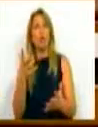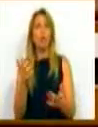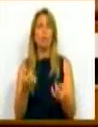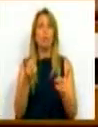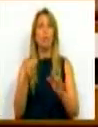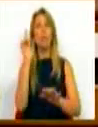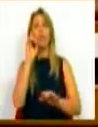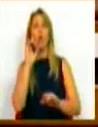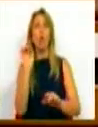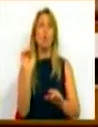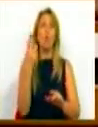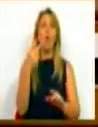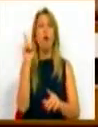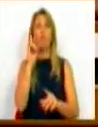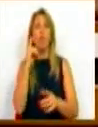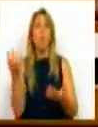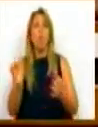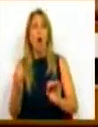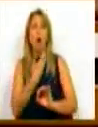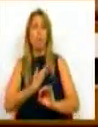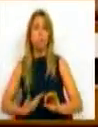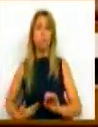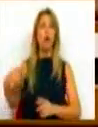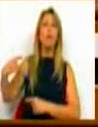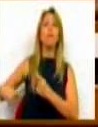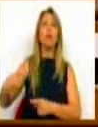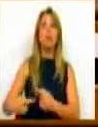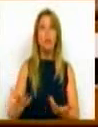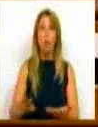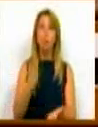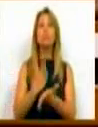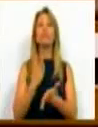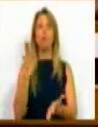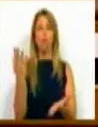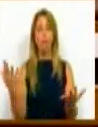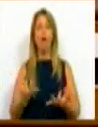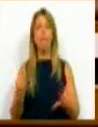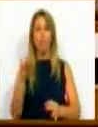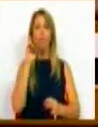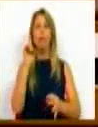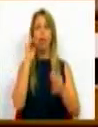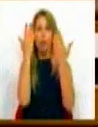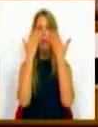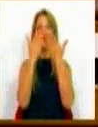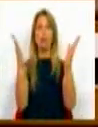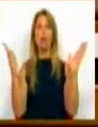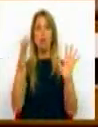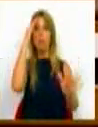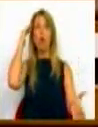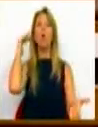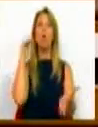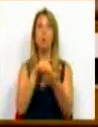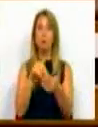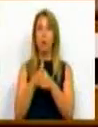nem o desvalor da tradição, mas tão só o valor da democracia, cujo resultado a